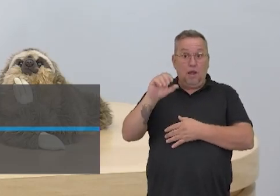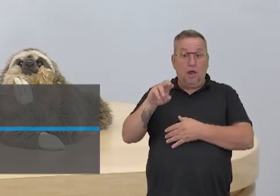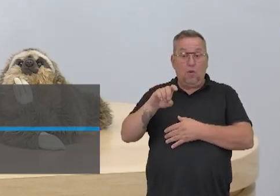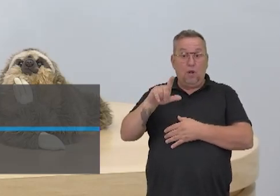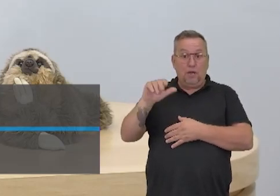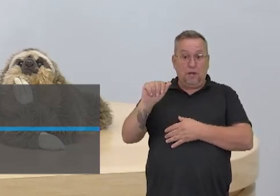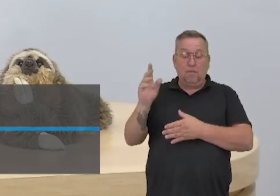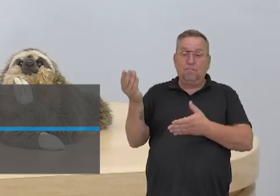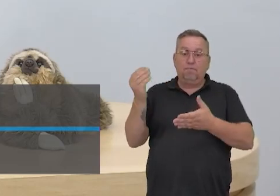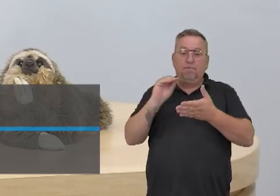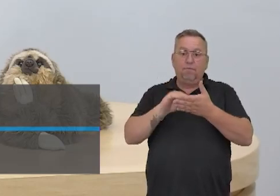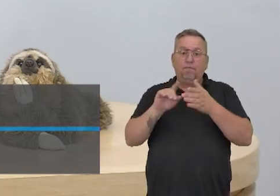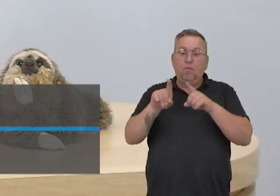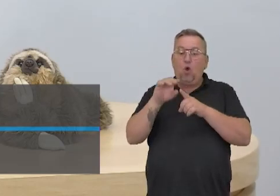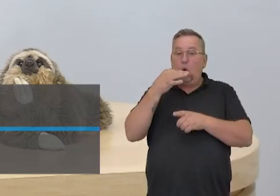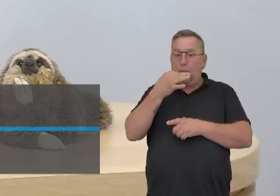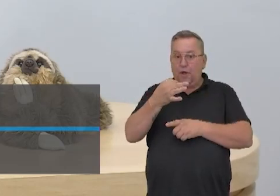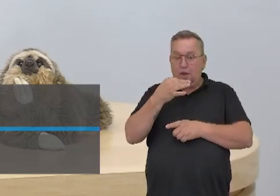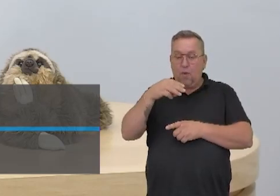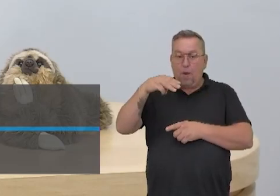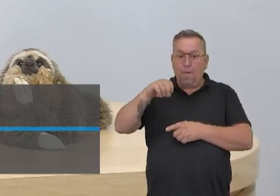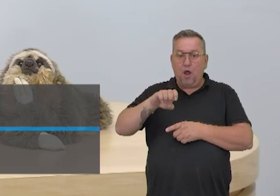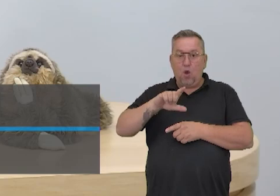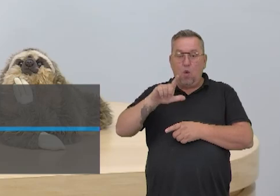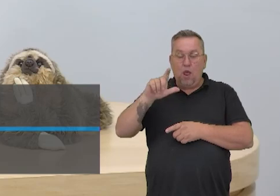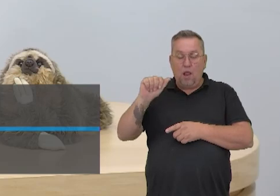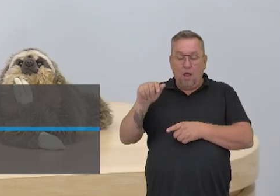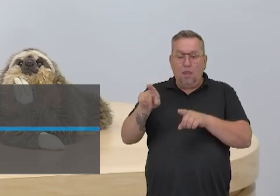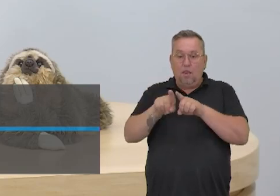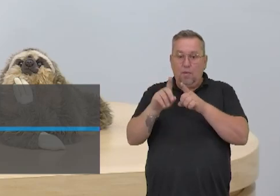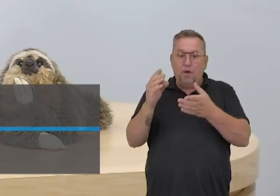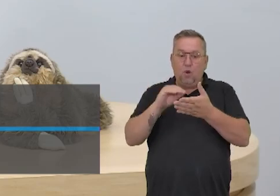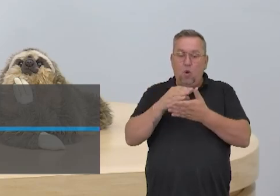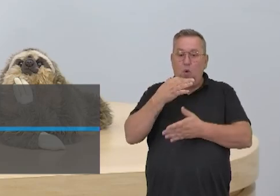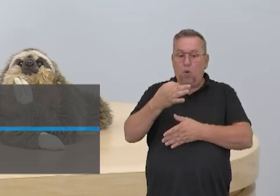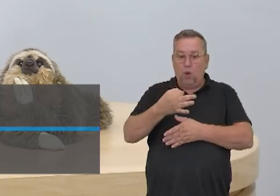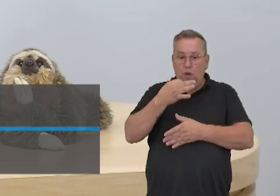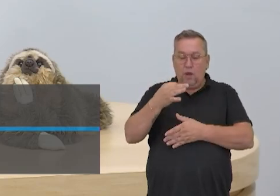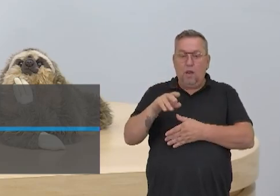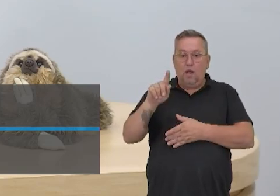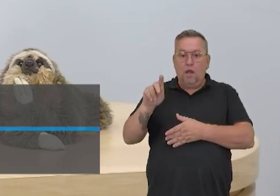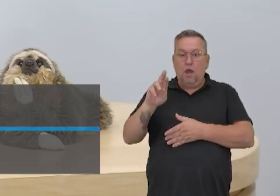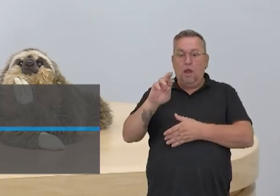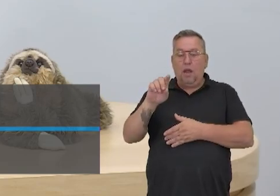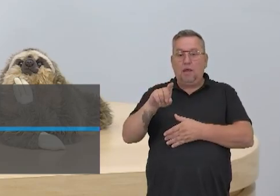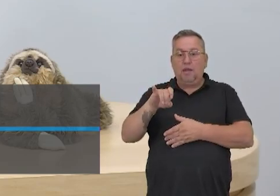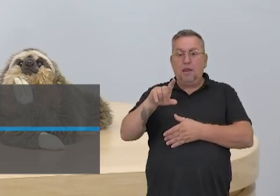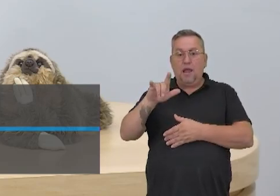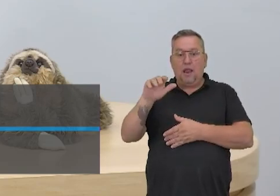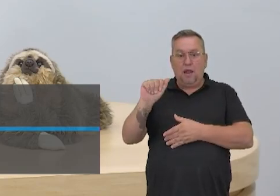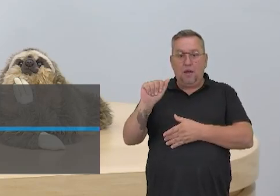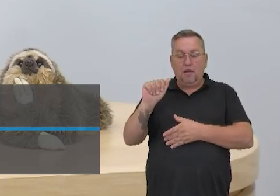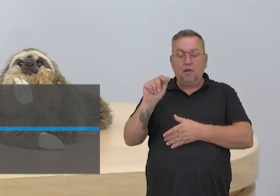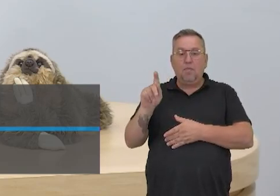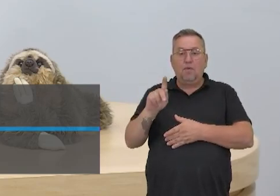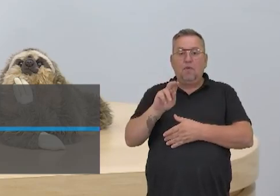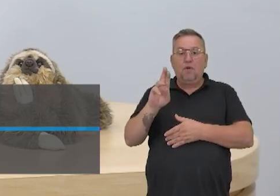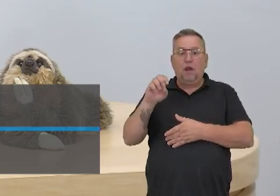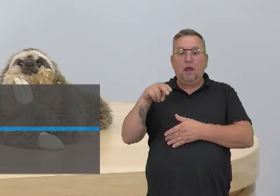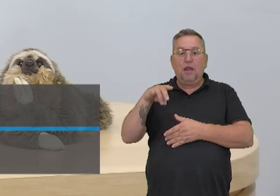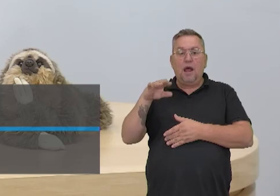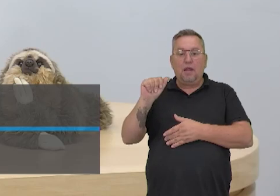Maria Aparecida colocou opinião. A Manuela da Pro Rosana colocou opinião. A Graziela da Pro Renata